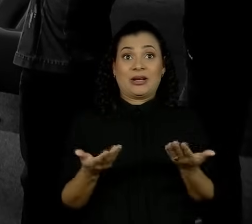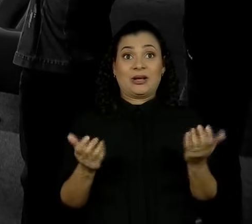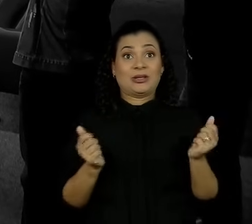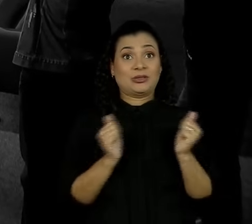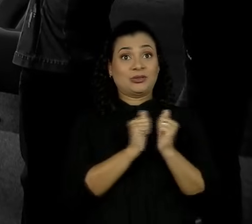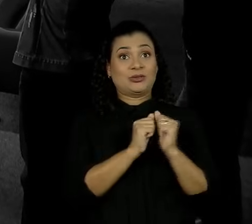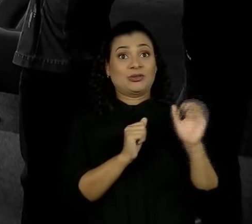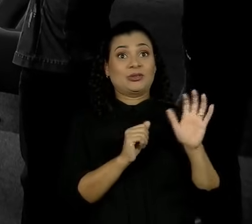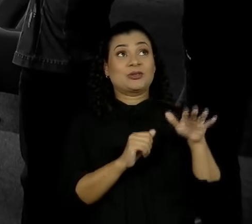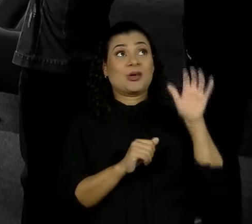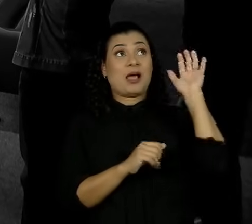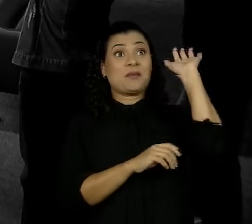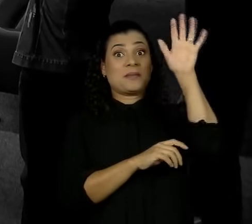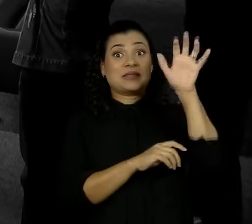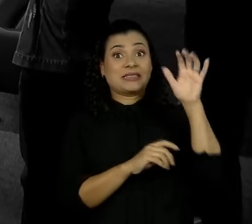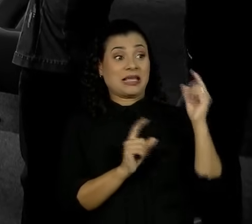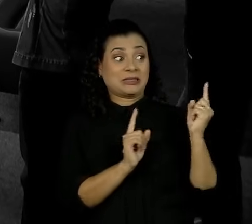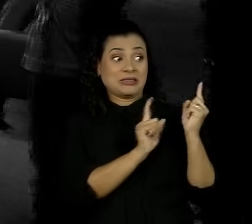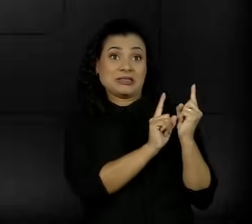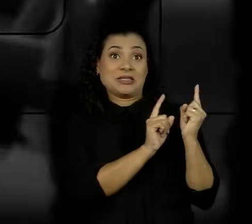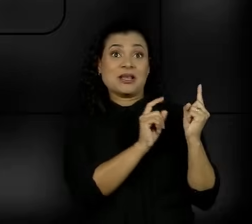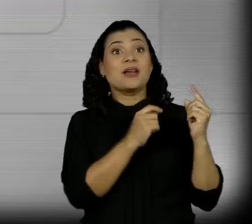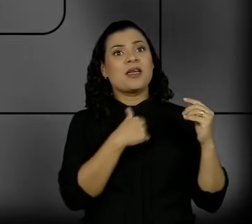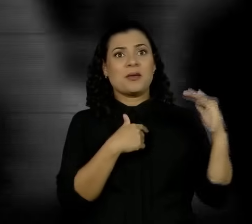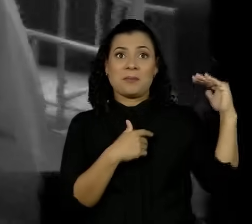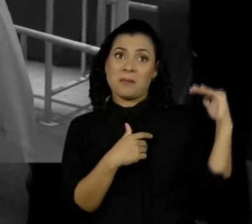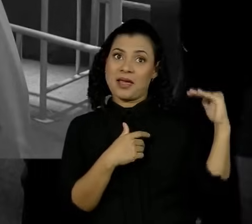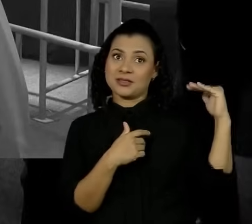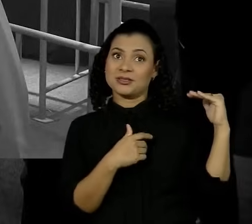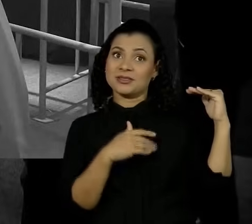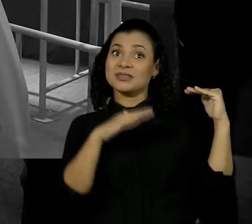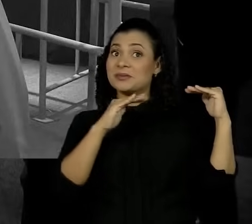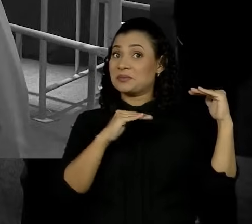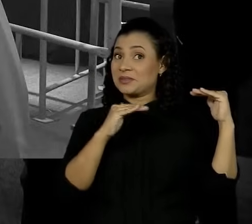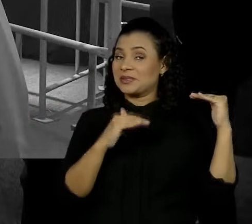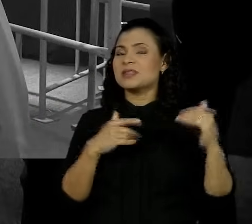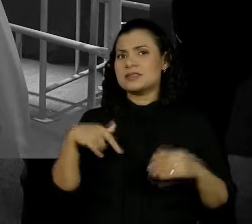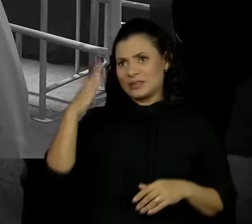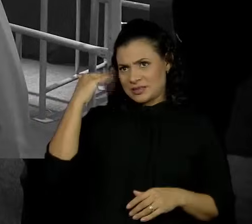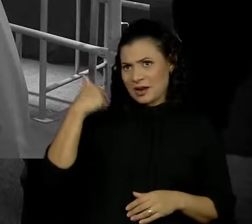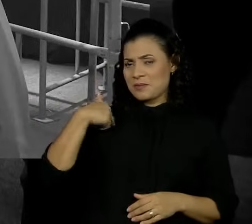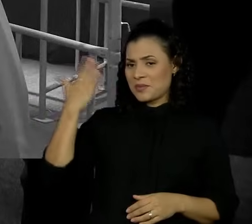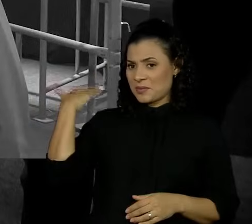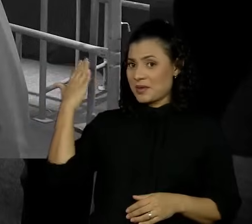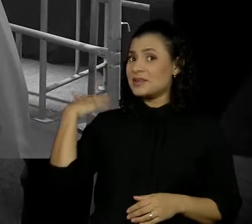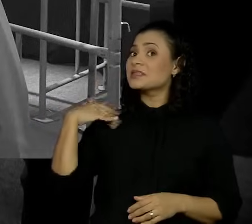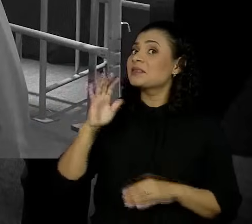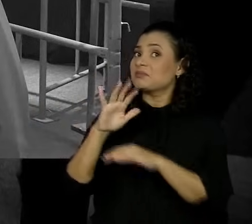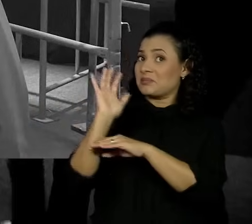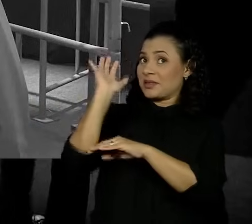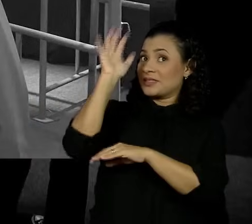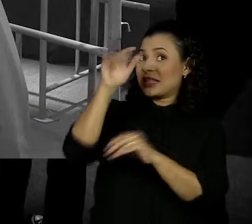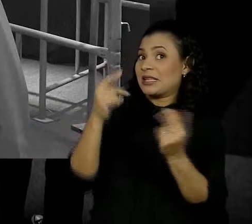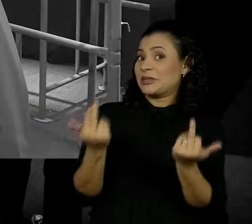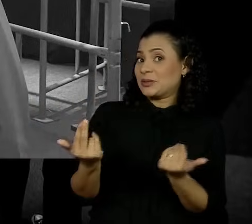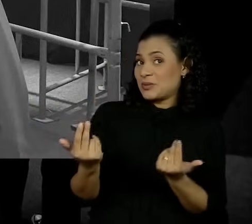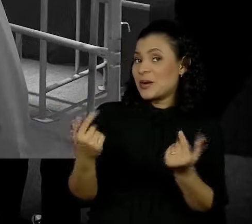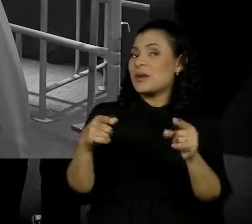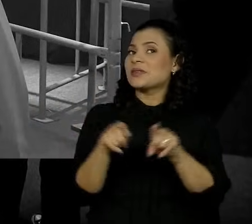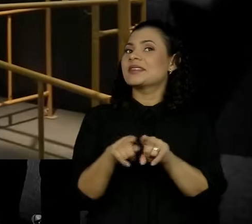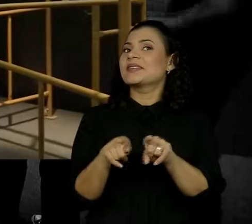basquete. Hoje eu sou baixinho pra jogar basquete. Você Viu? sabe que eu joguei basquete. Ah, não, tudo eu bem. era ala